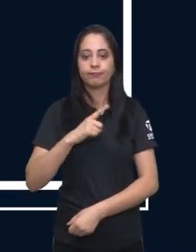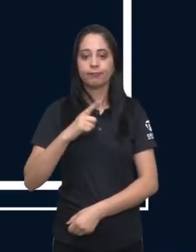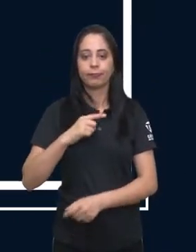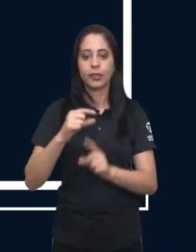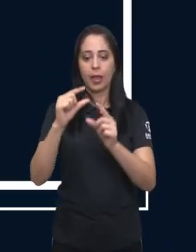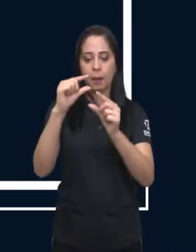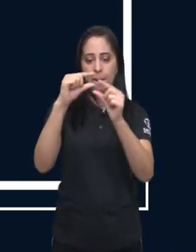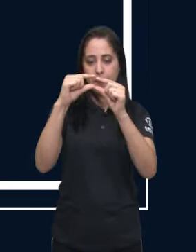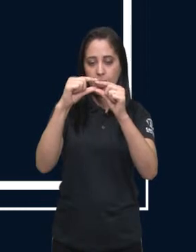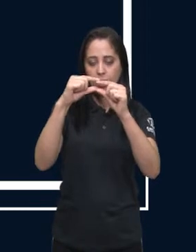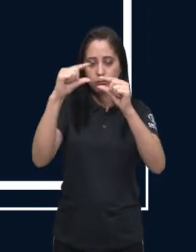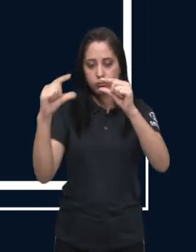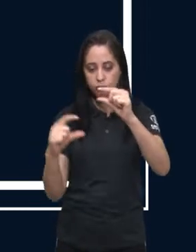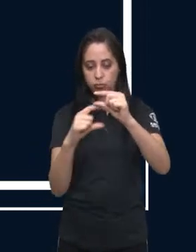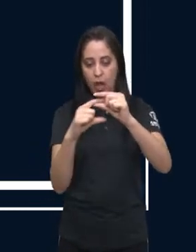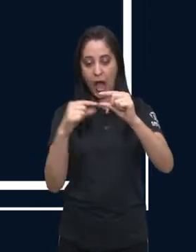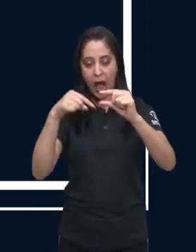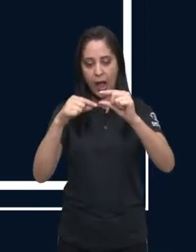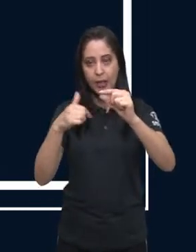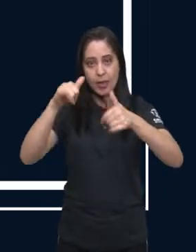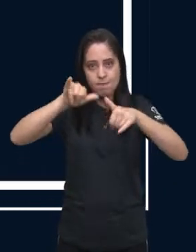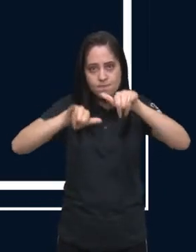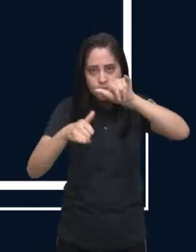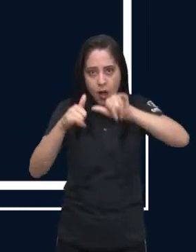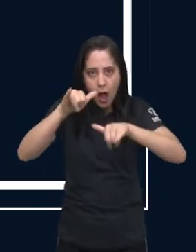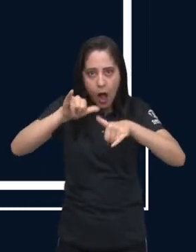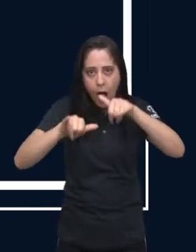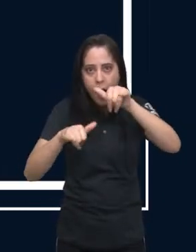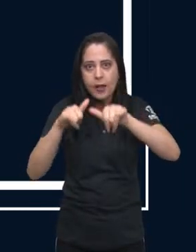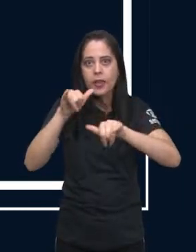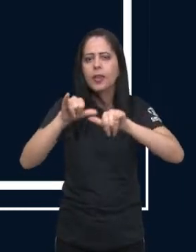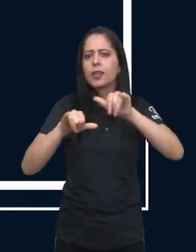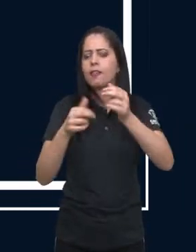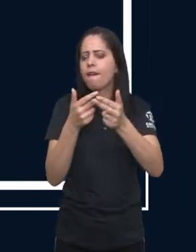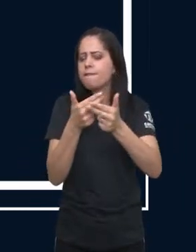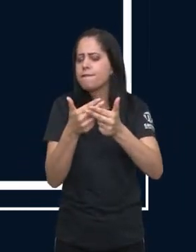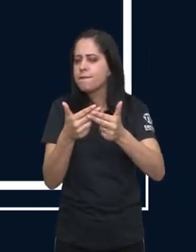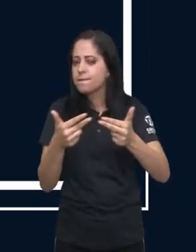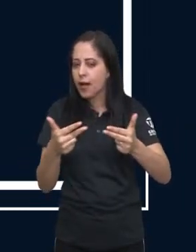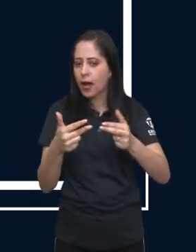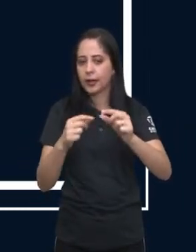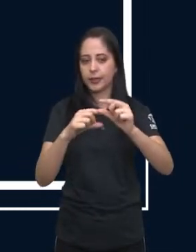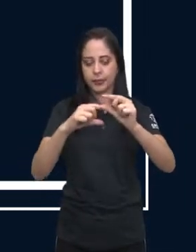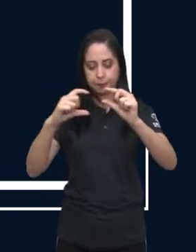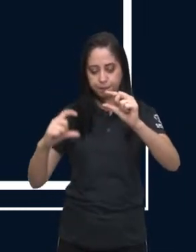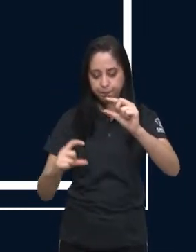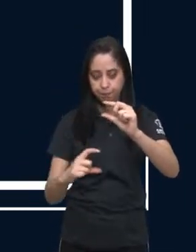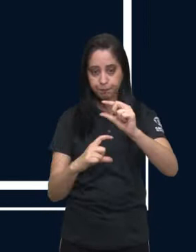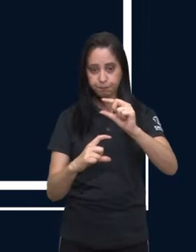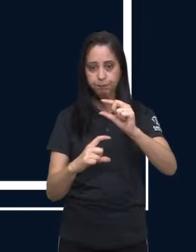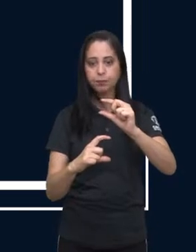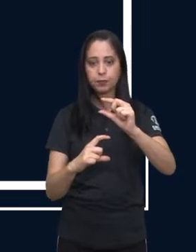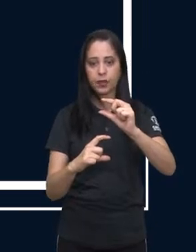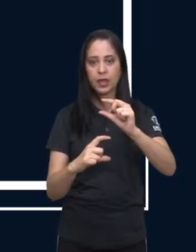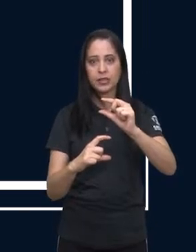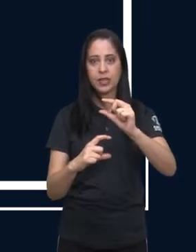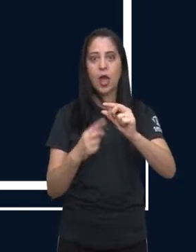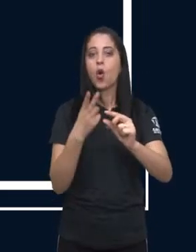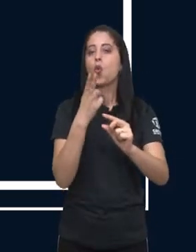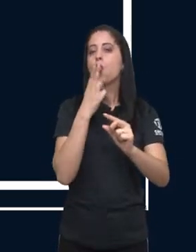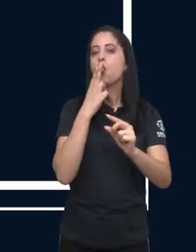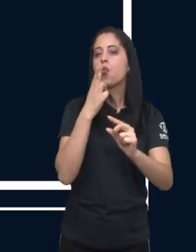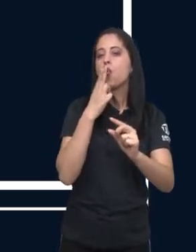parte interna um tanque onde é inserido o líquido a ser fumado que pode conter diversas substâncias diferente do convencional